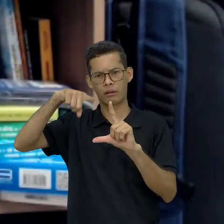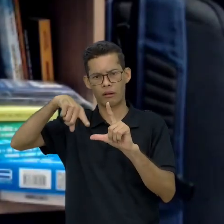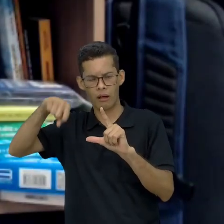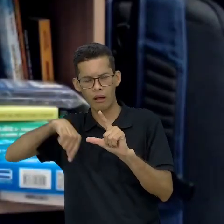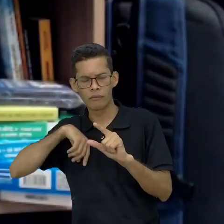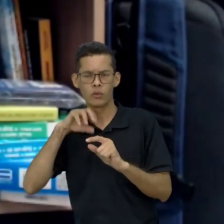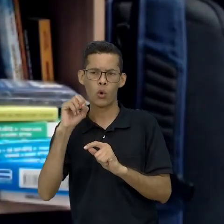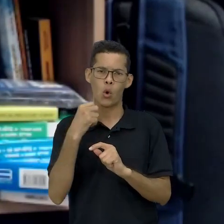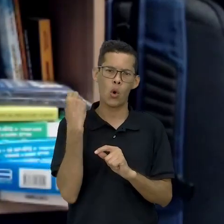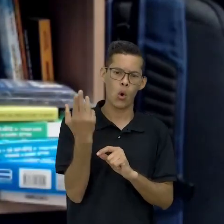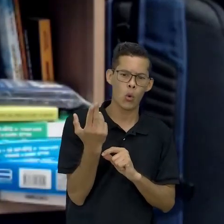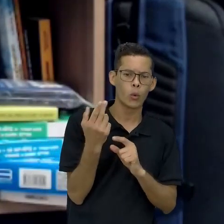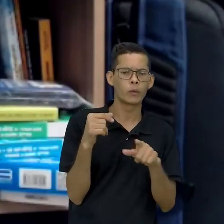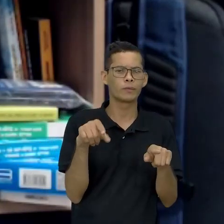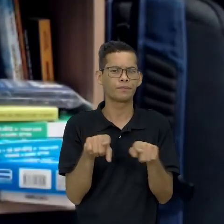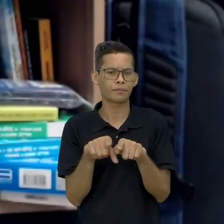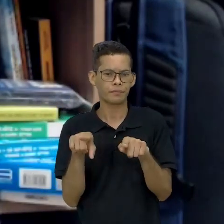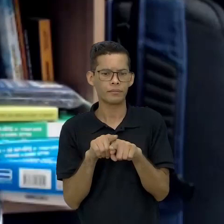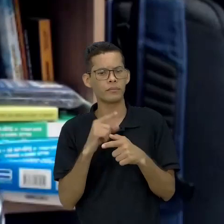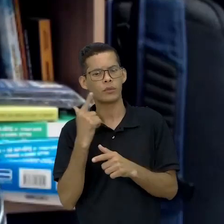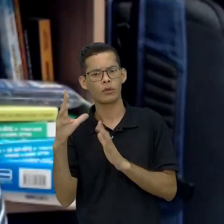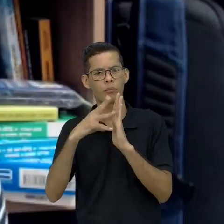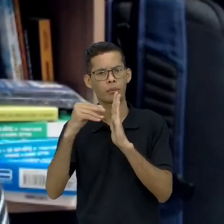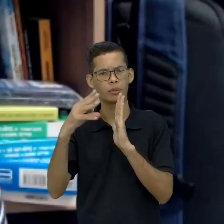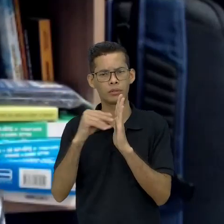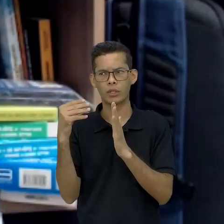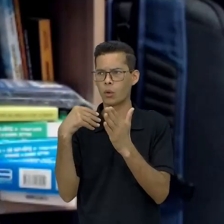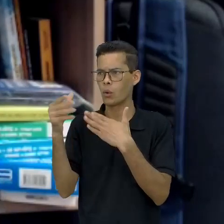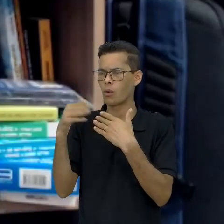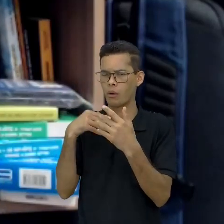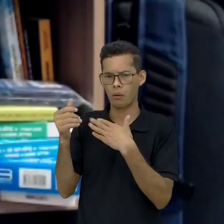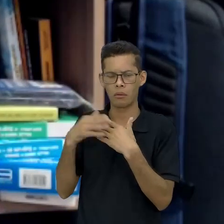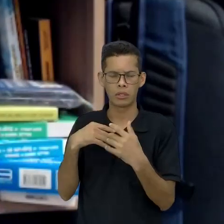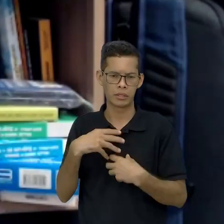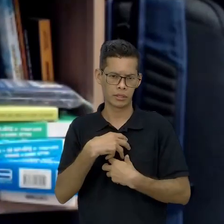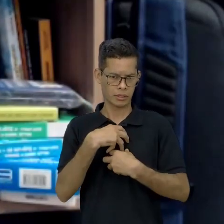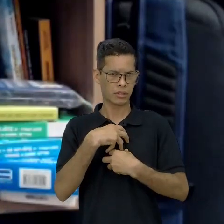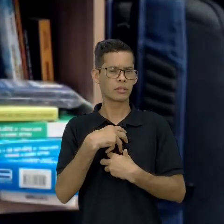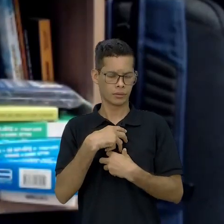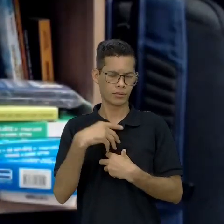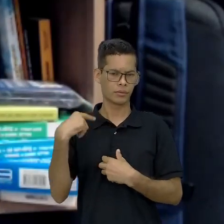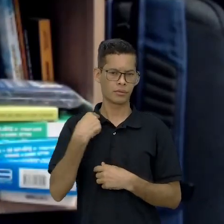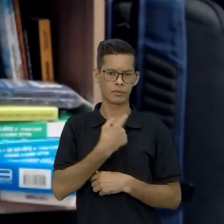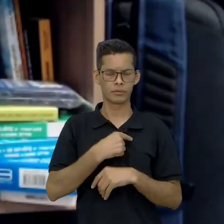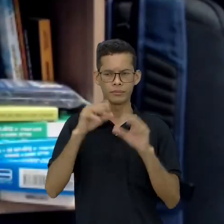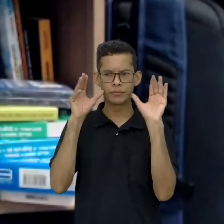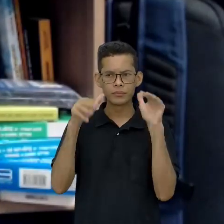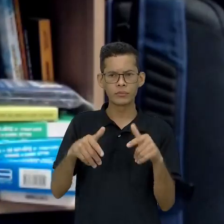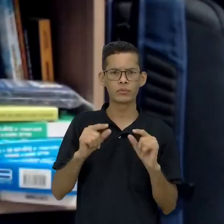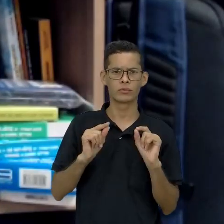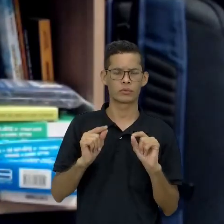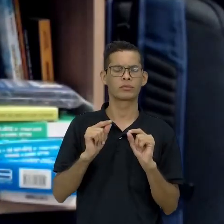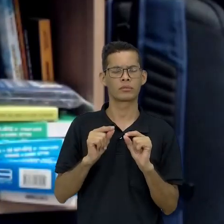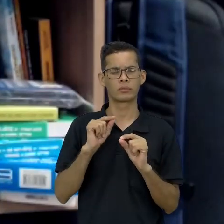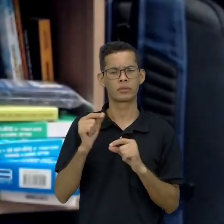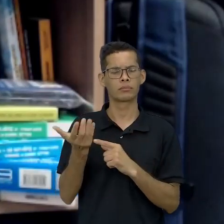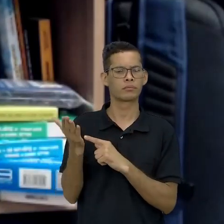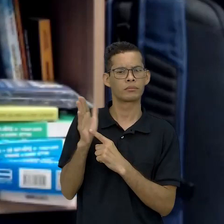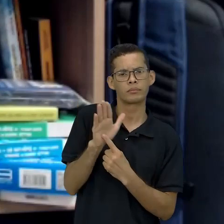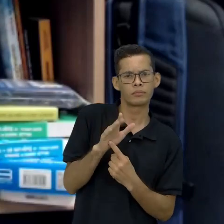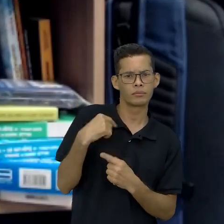ou qualquer outro modelo de leitura, modalidade, nós estamos aqui ativando os